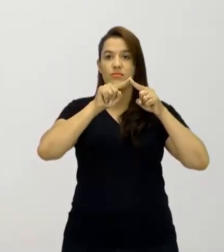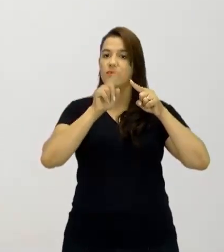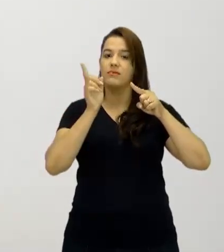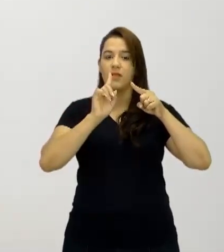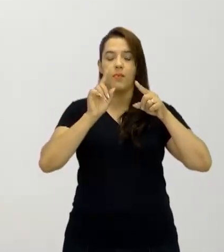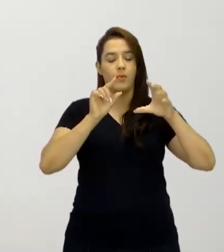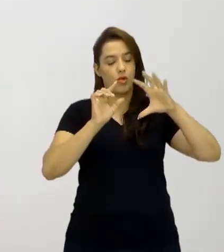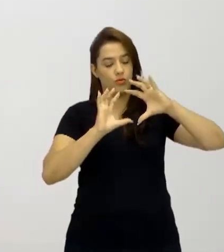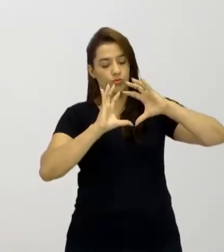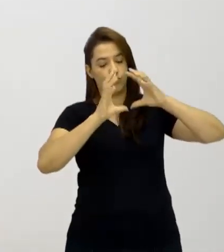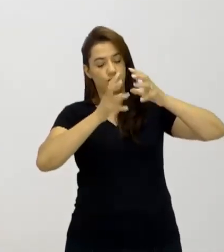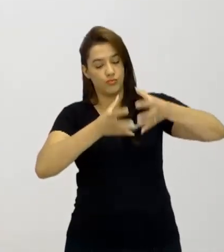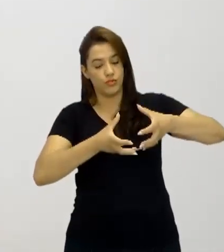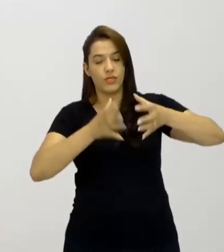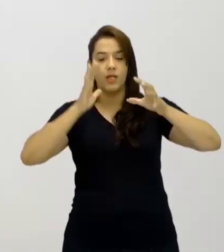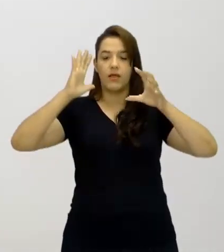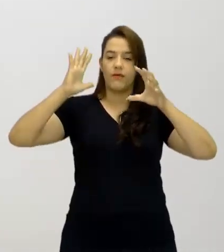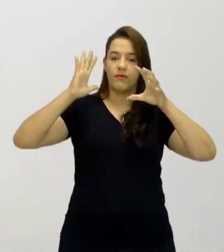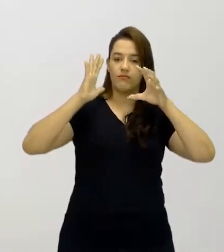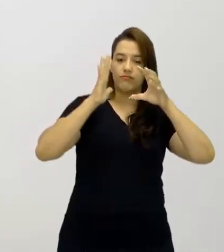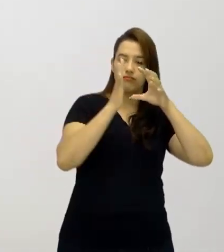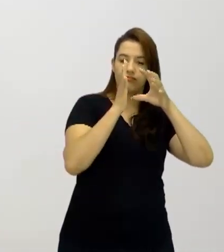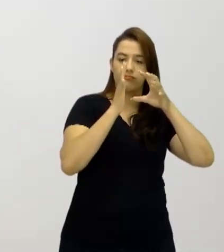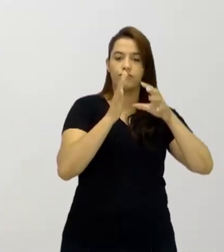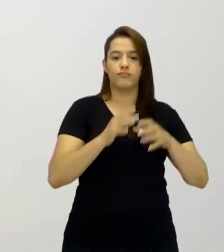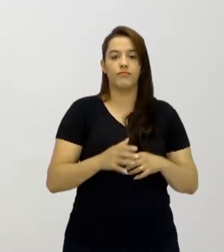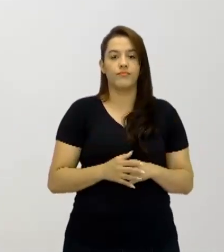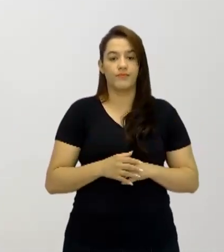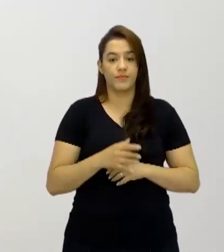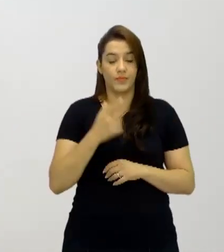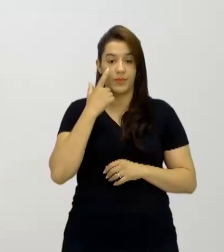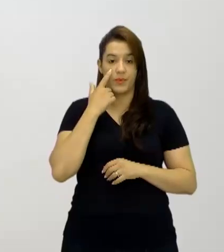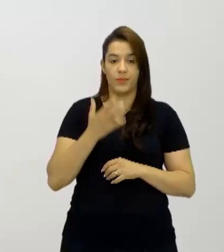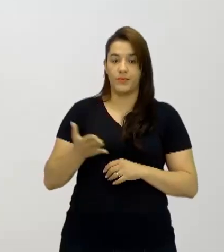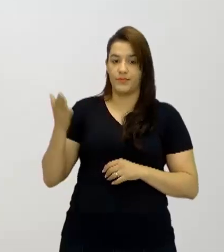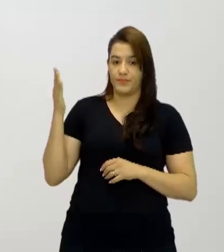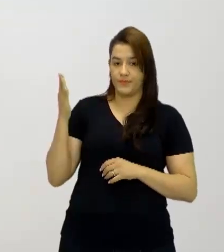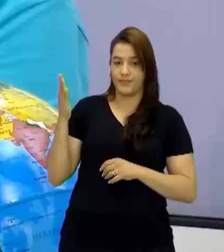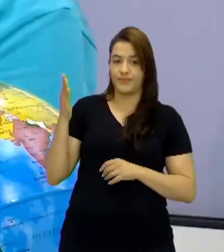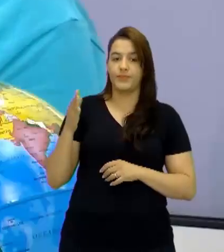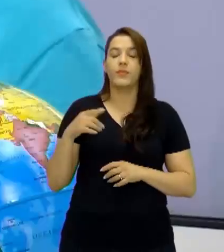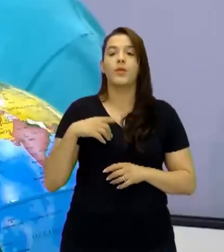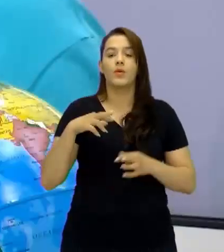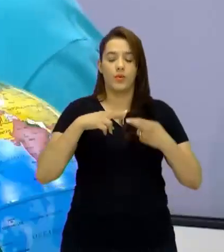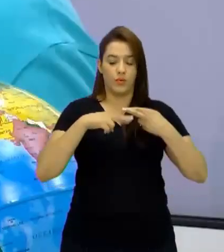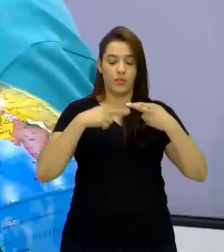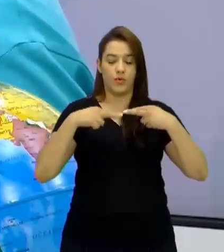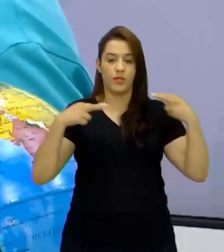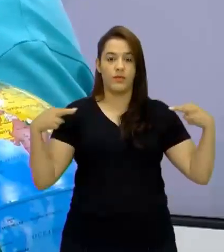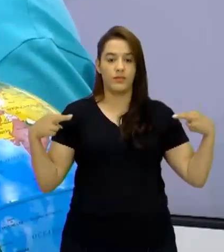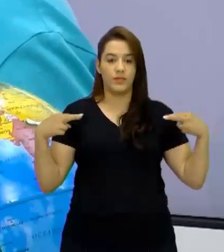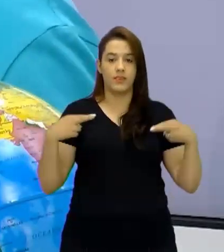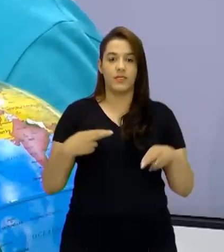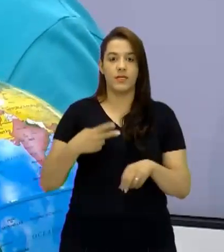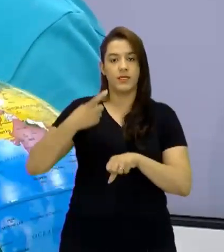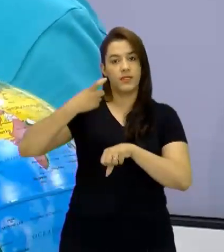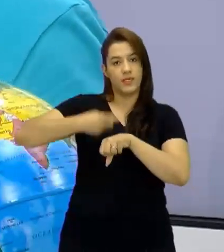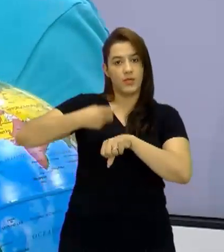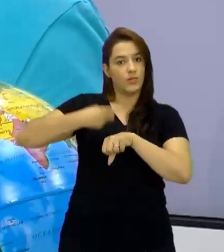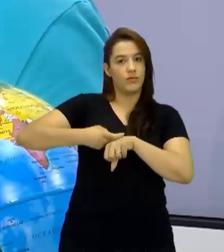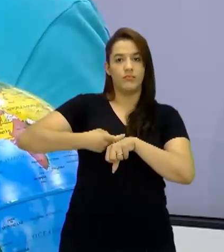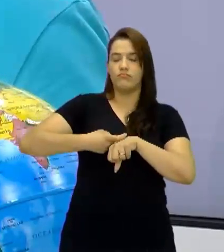ó, se a gente pegar um cadarço, ele não é totalmente sólido. Se a gente pensar, ele é molenga, não é isso, Edjoel?